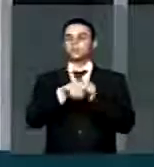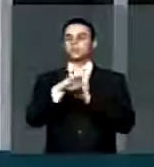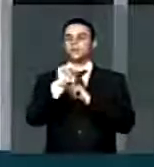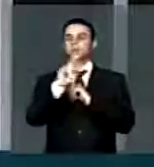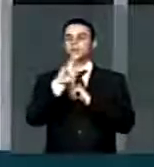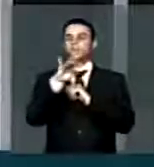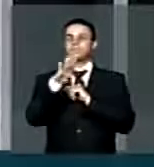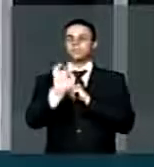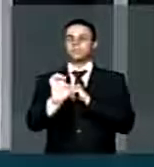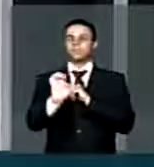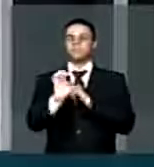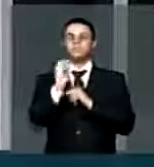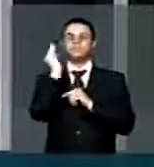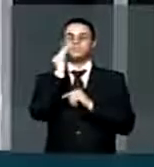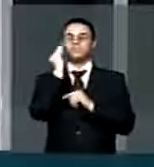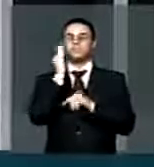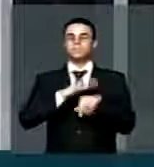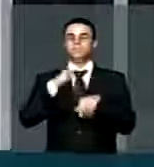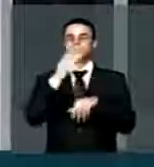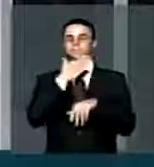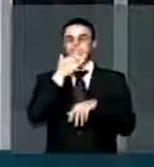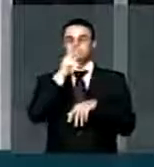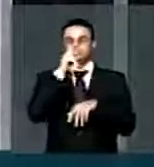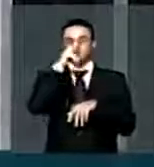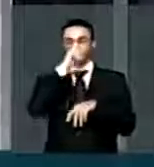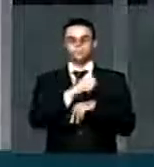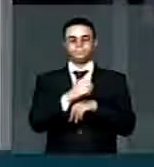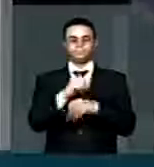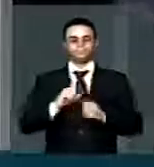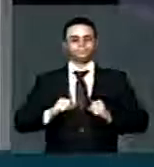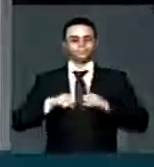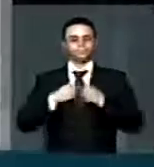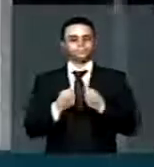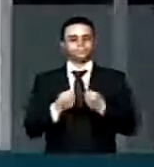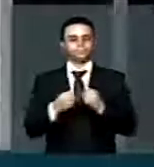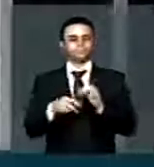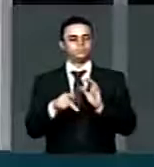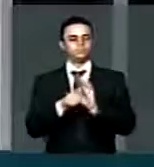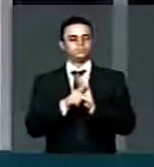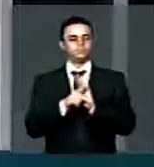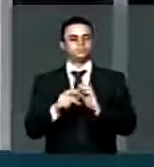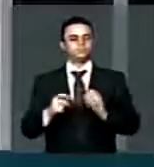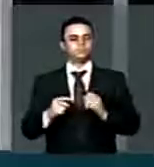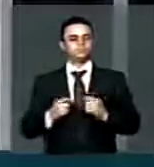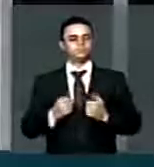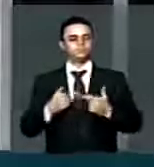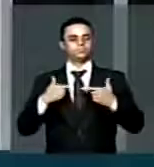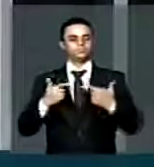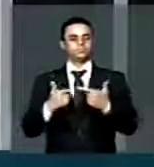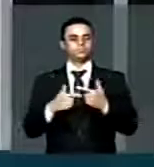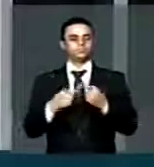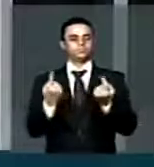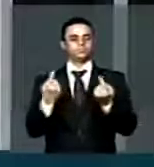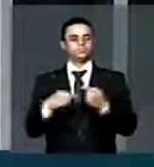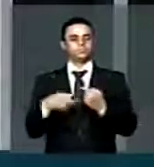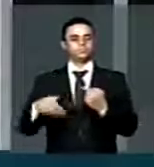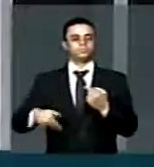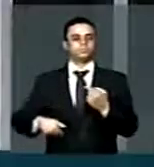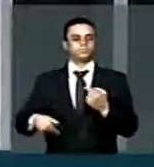de fortalecer os esforços conjuntos na luta contra a fome e a má